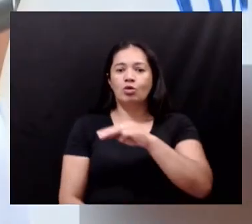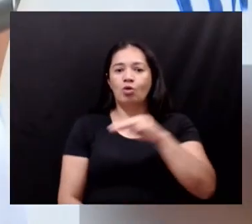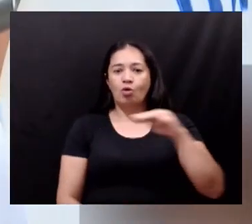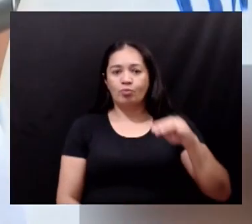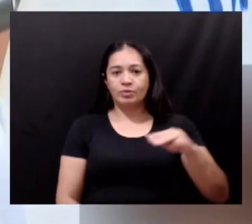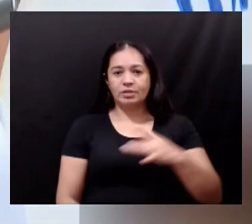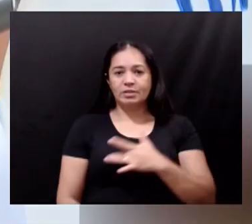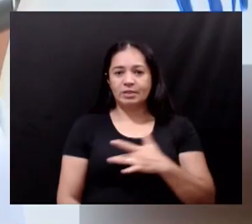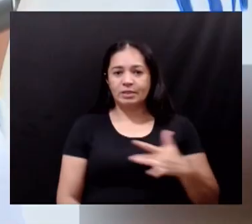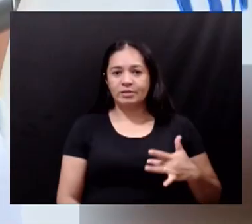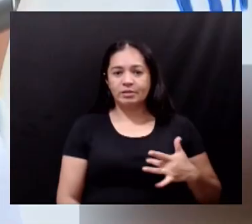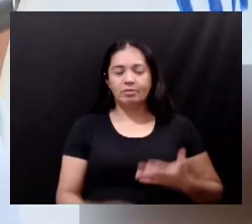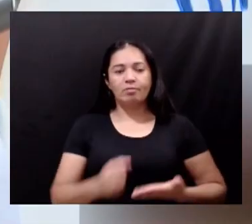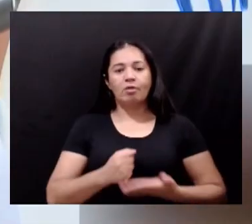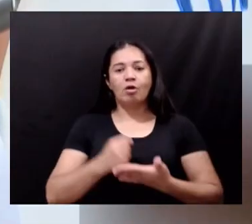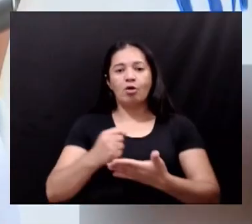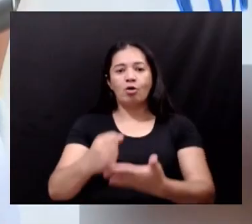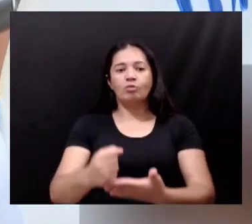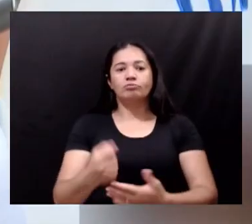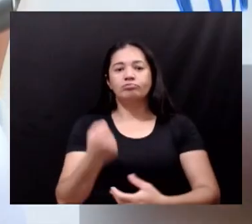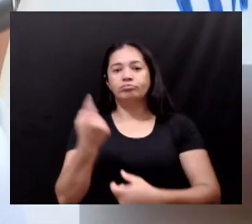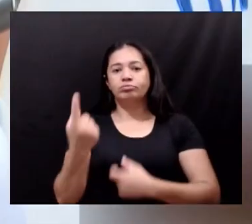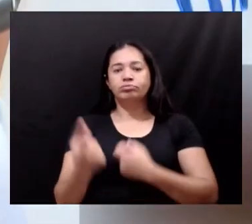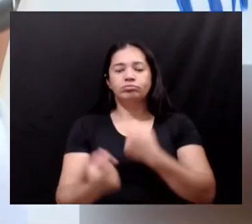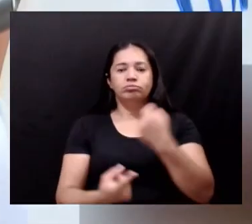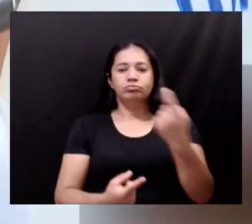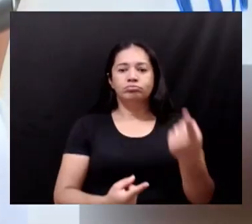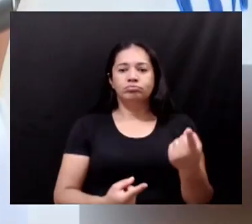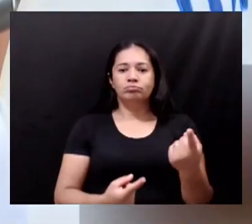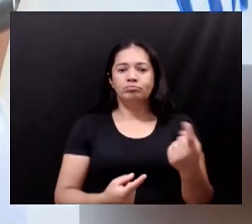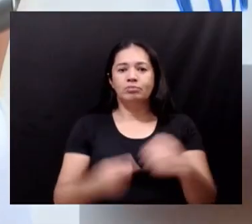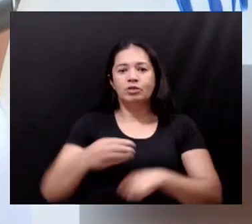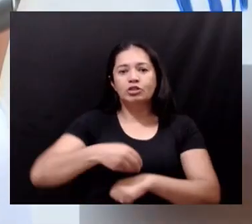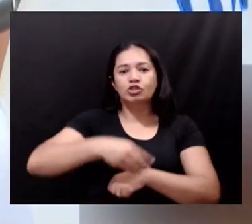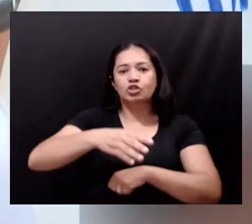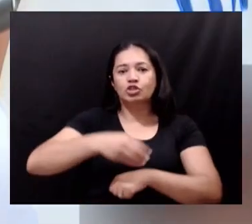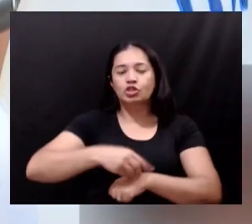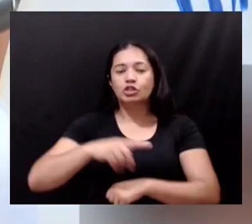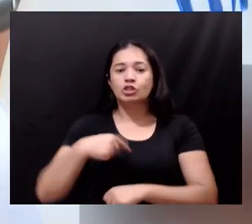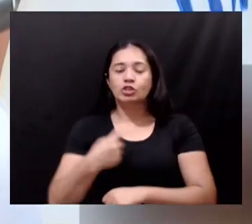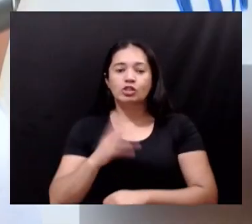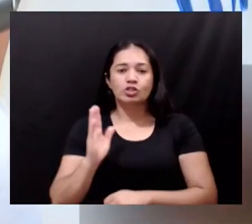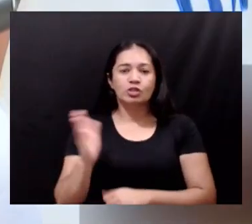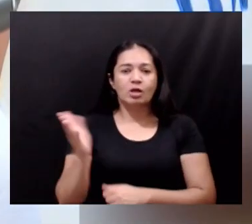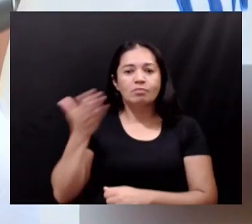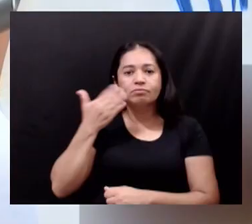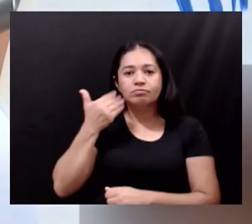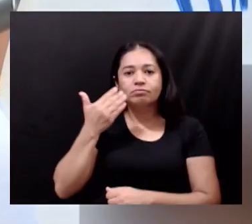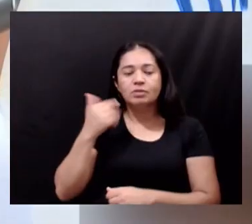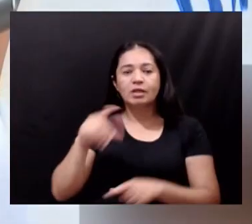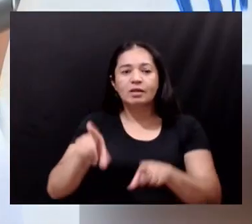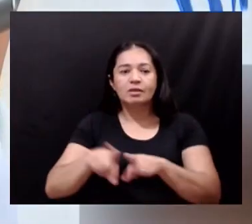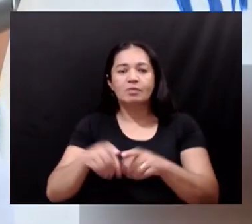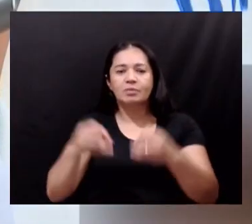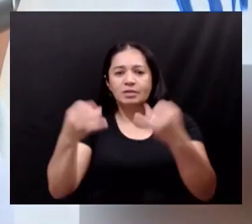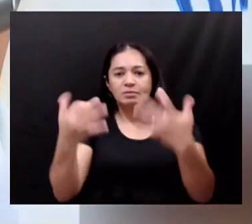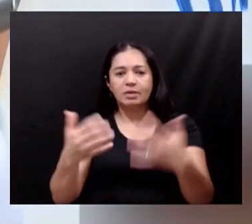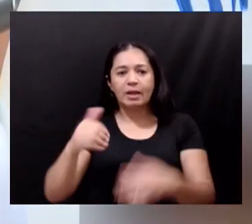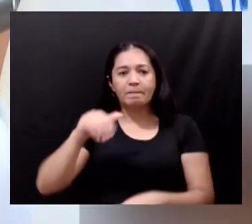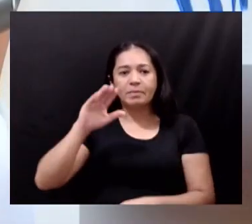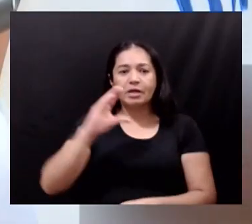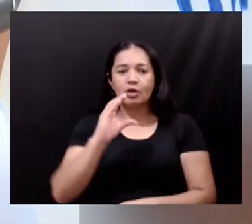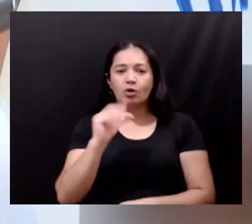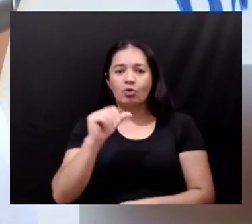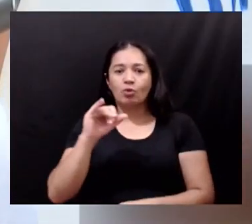levar algumas reivindicações que a gente já tinha coletado e também para a gente falar mais sobre o cânhamo industrial, que tem mais de 25